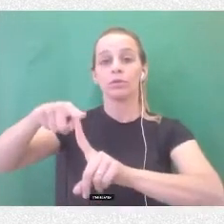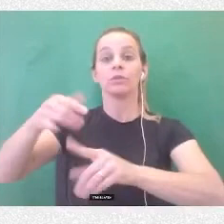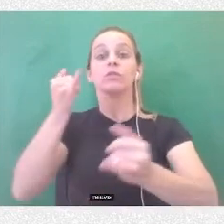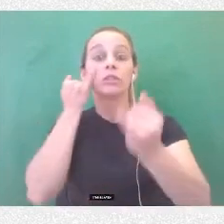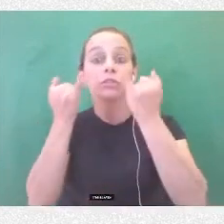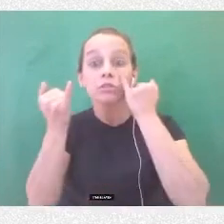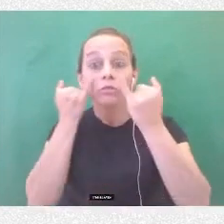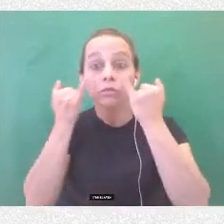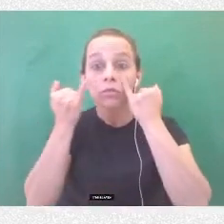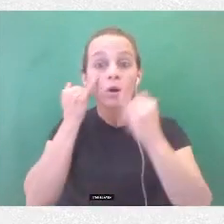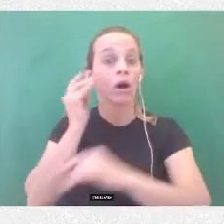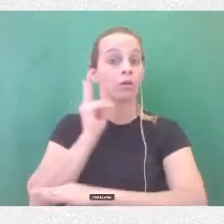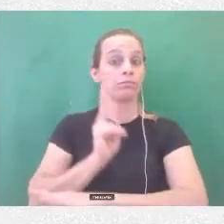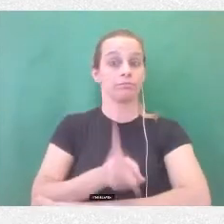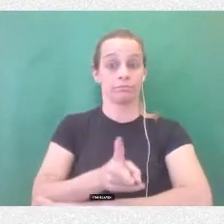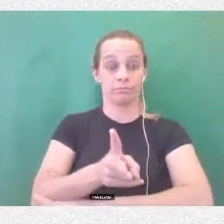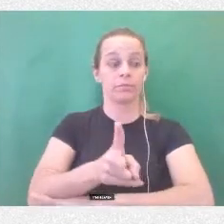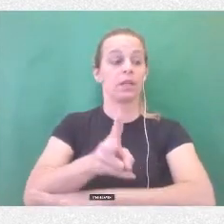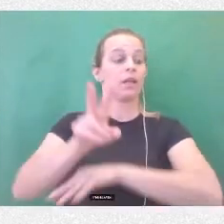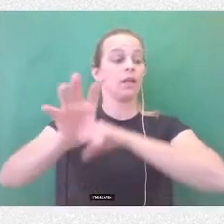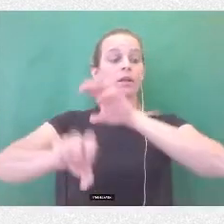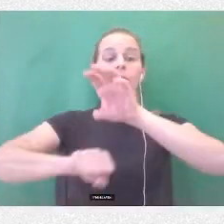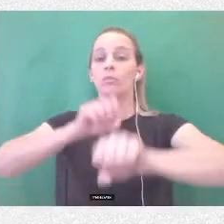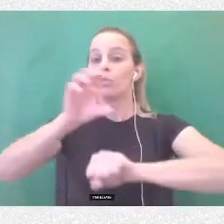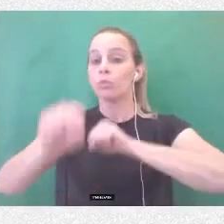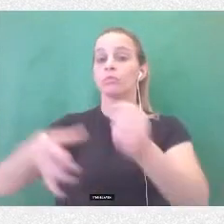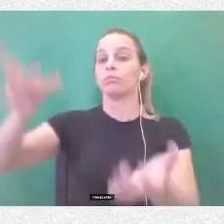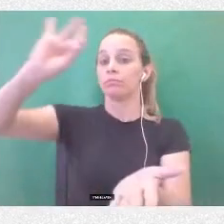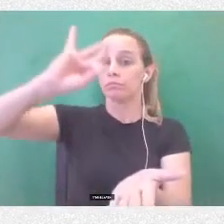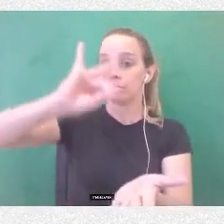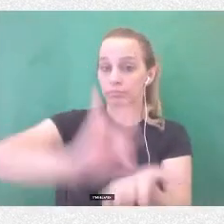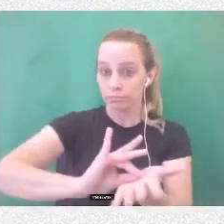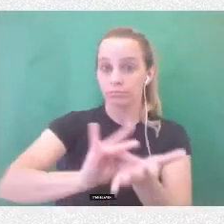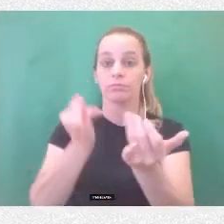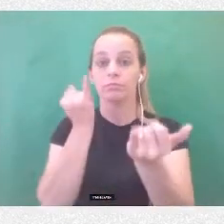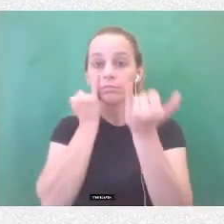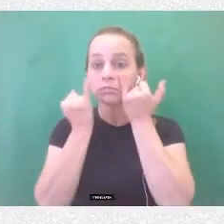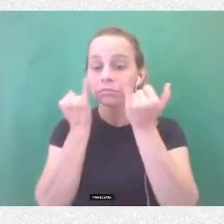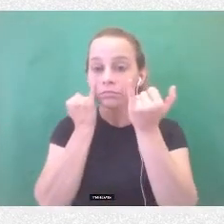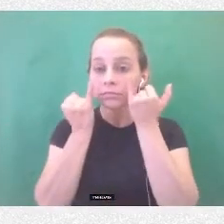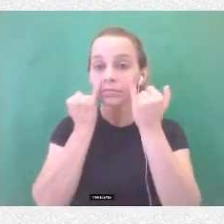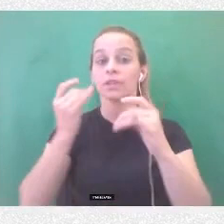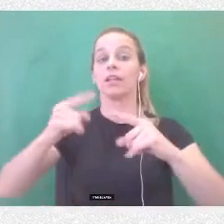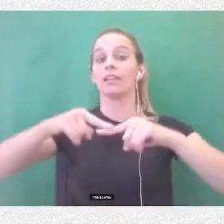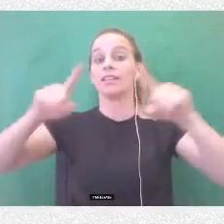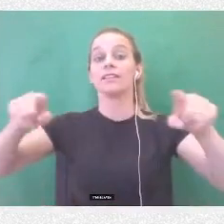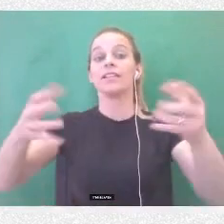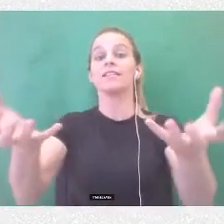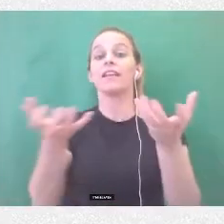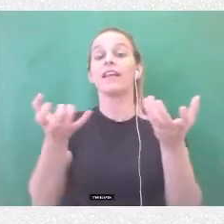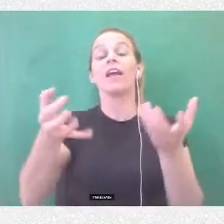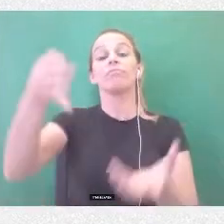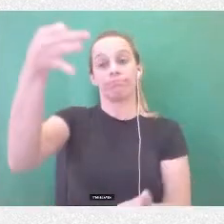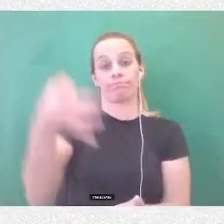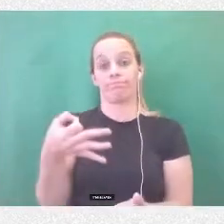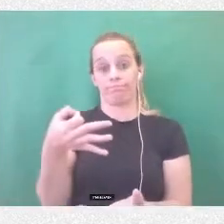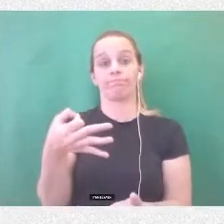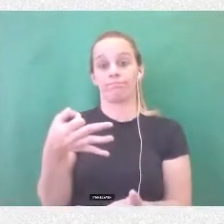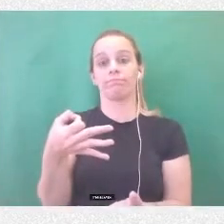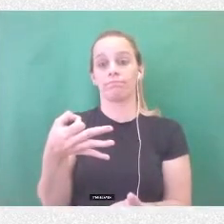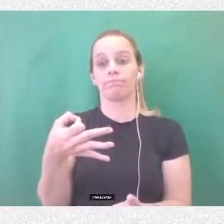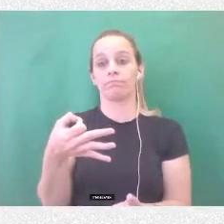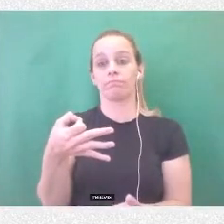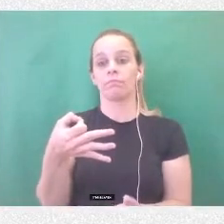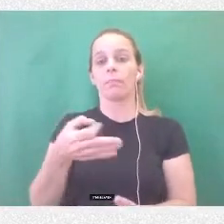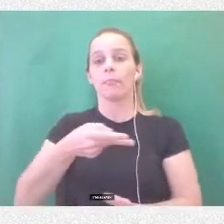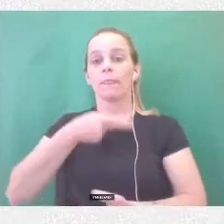busca pelas informações verdadeiras e por de fato o que a ciência preconiza e o que é correto. E adicionado a isso, o